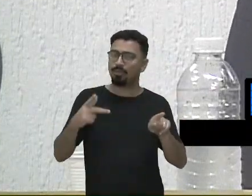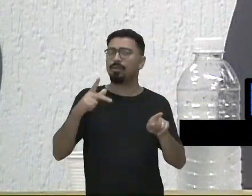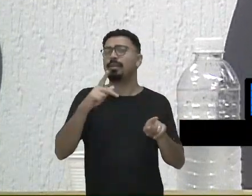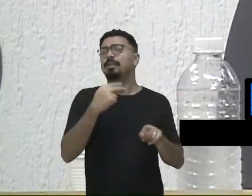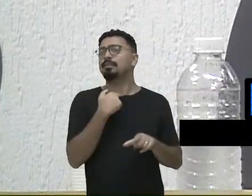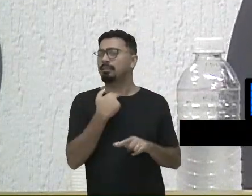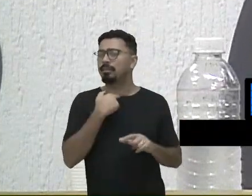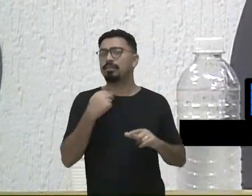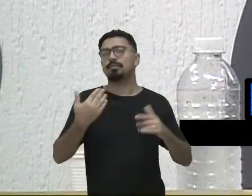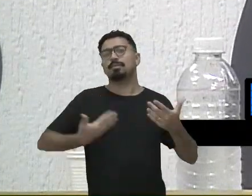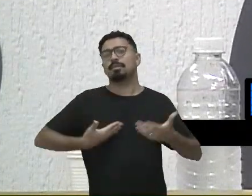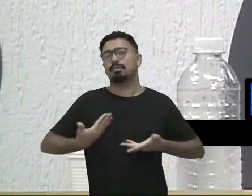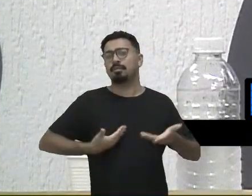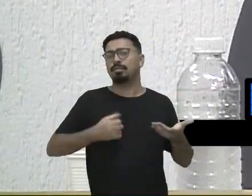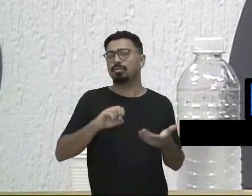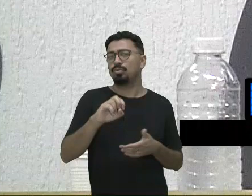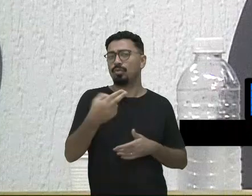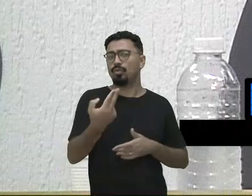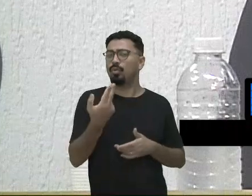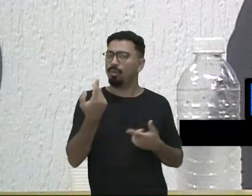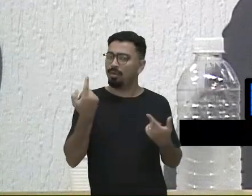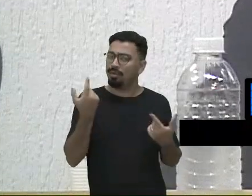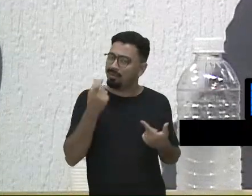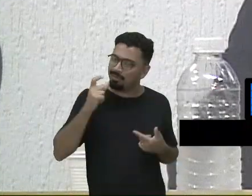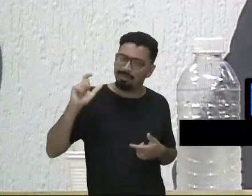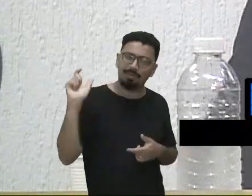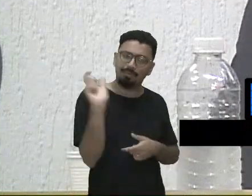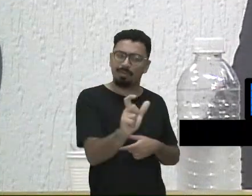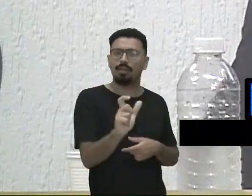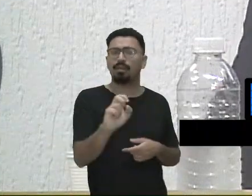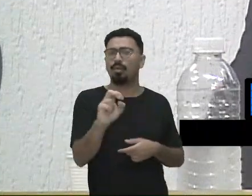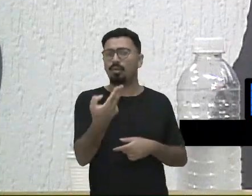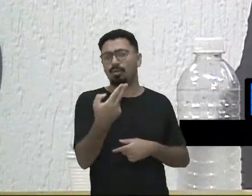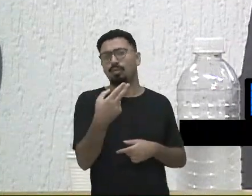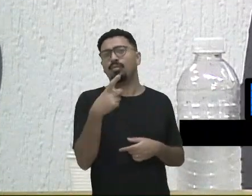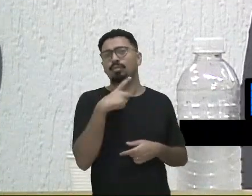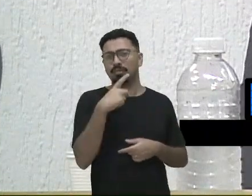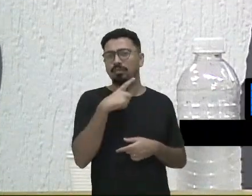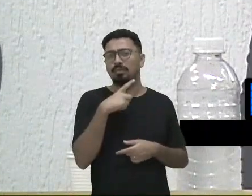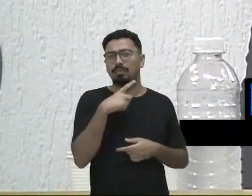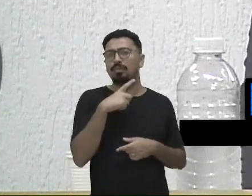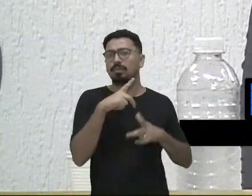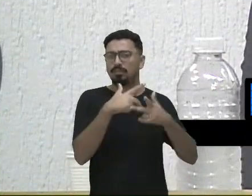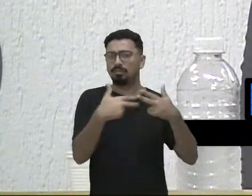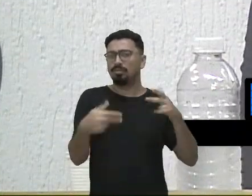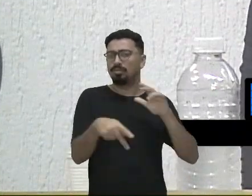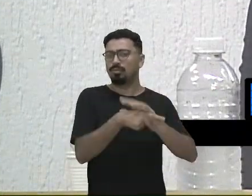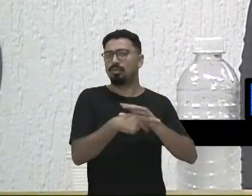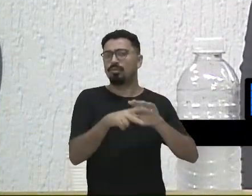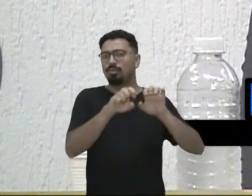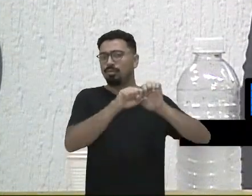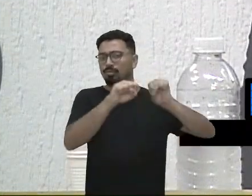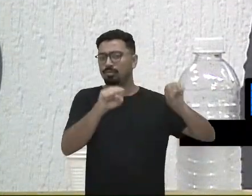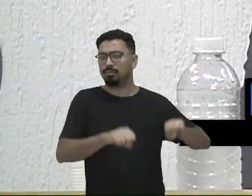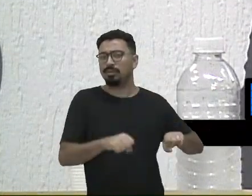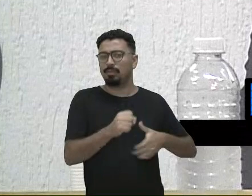a descaracterização, a ofensa, ou dentro de todas as institucionalizações do uso de um sistema básico de saúde,